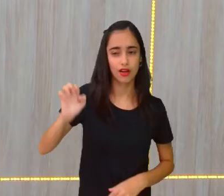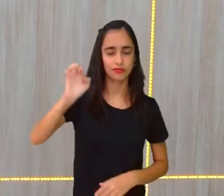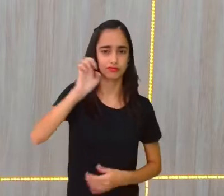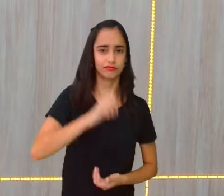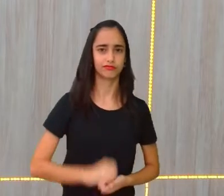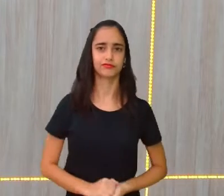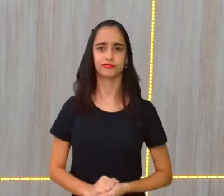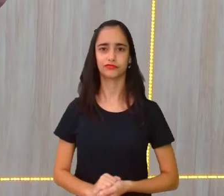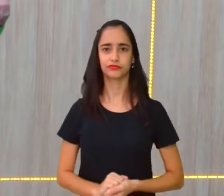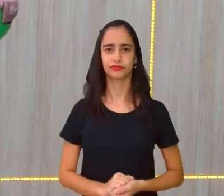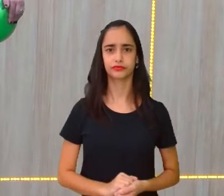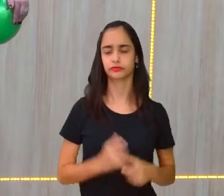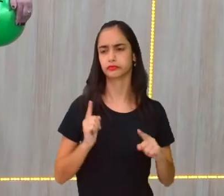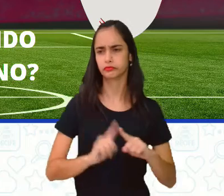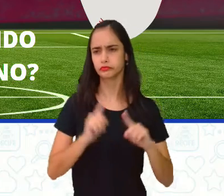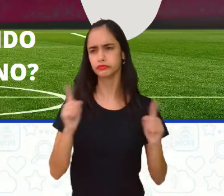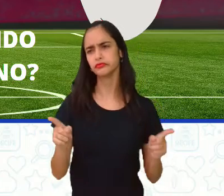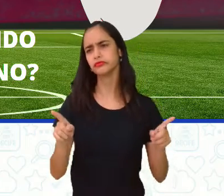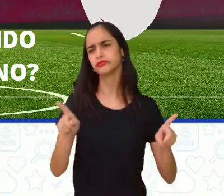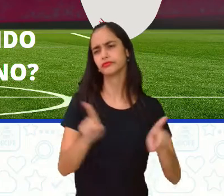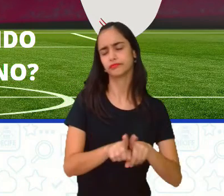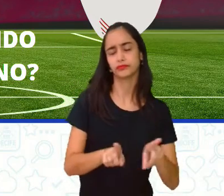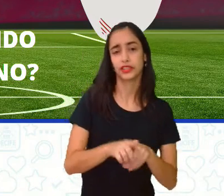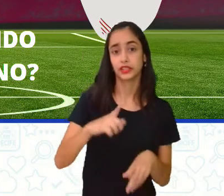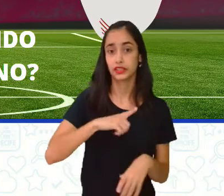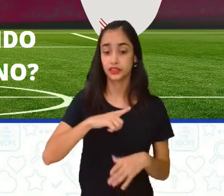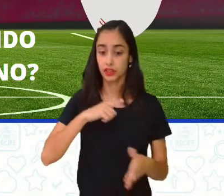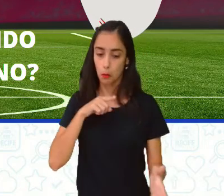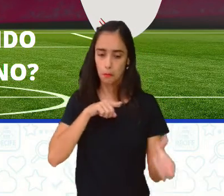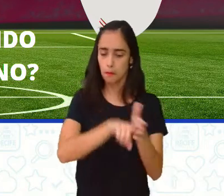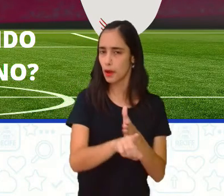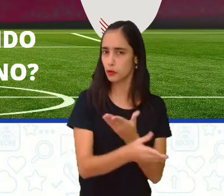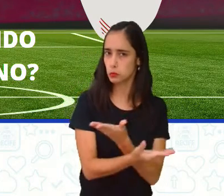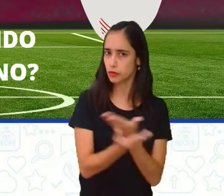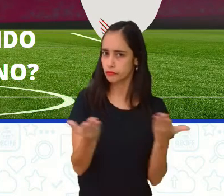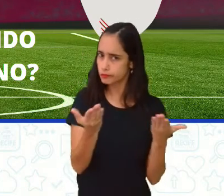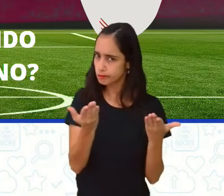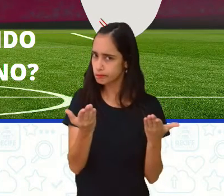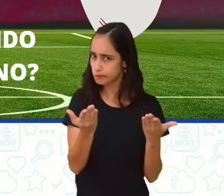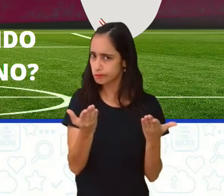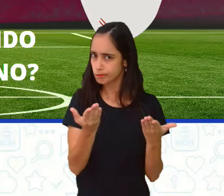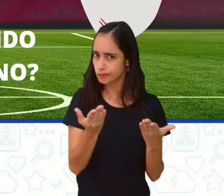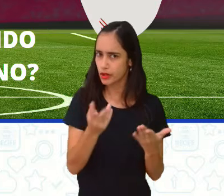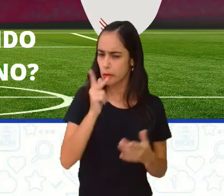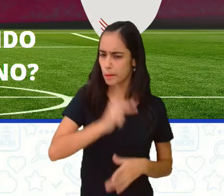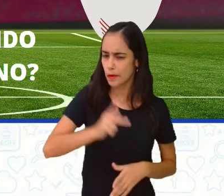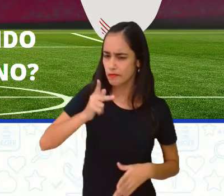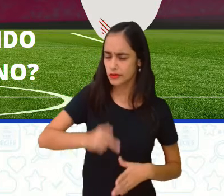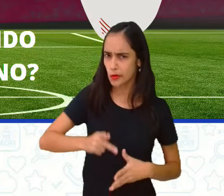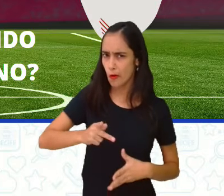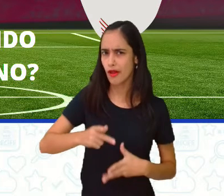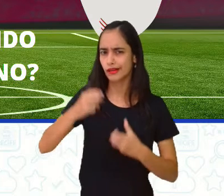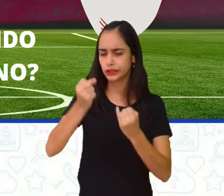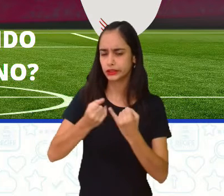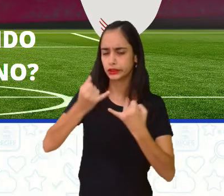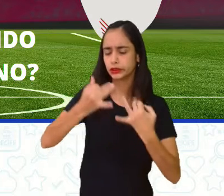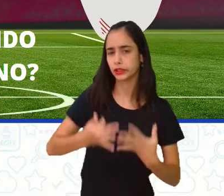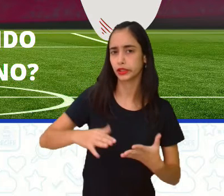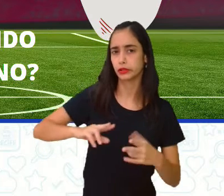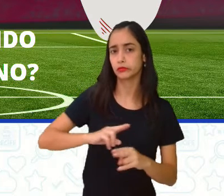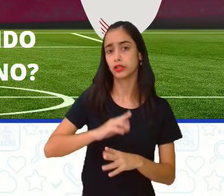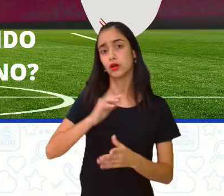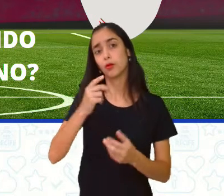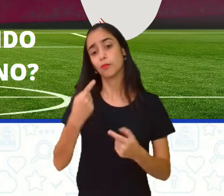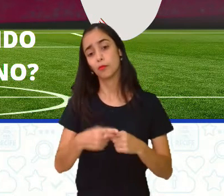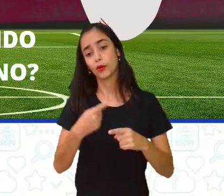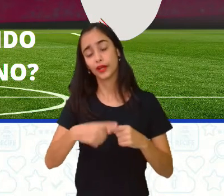uma perguntinha, sugestão da nossa coordenadora Celi. Professora Isabel, fala lá para os alunos por quê. Acho que alguns